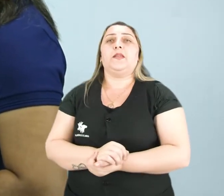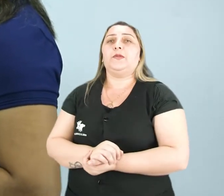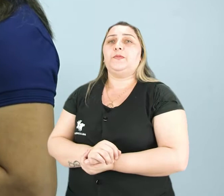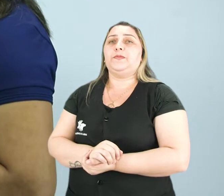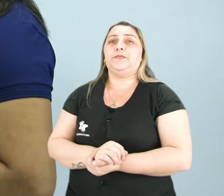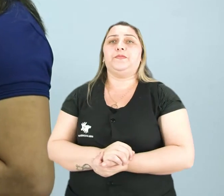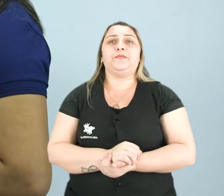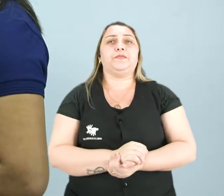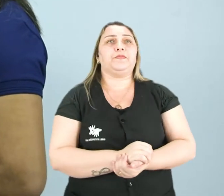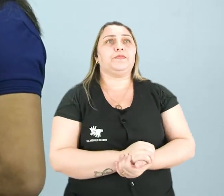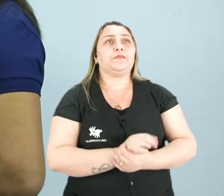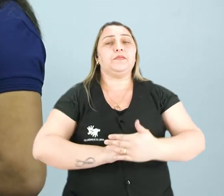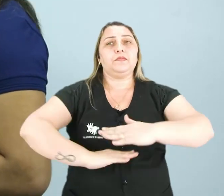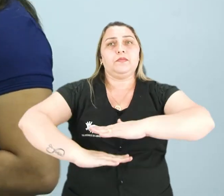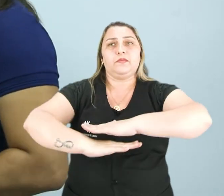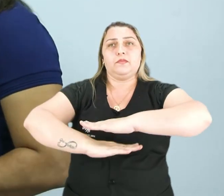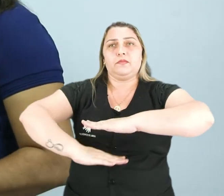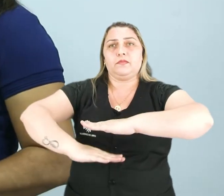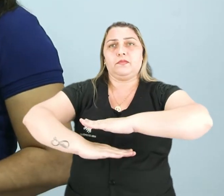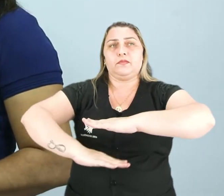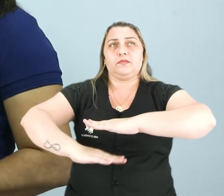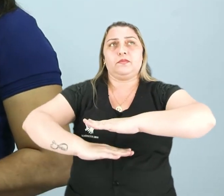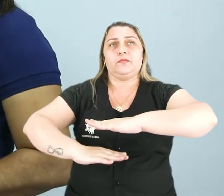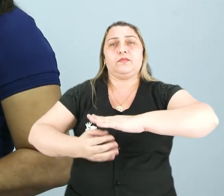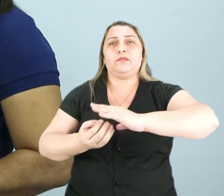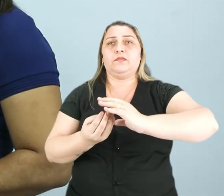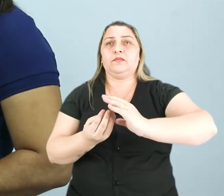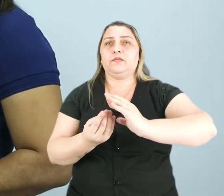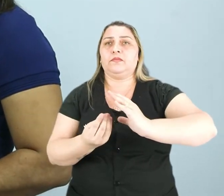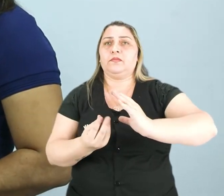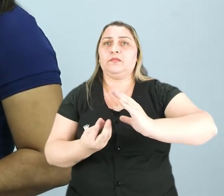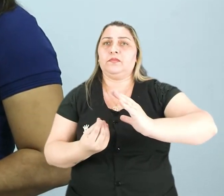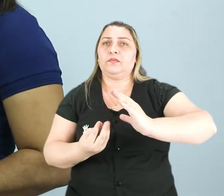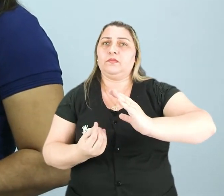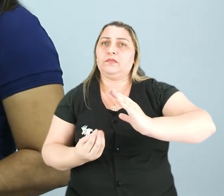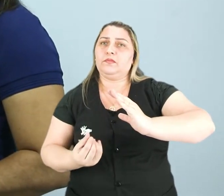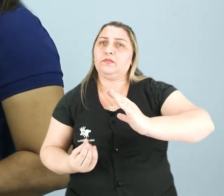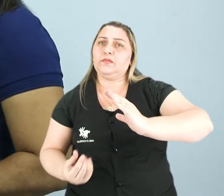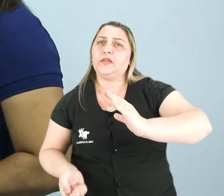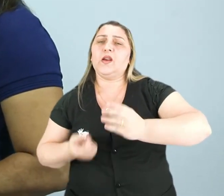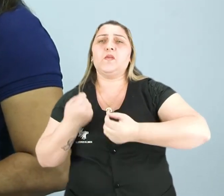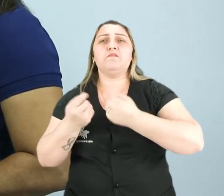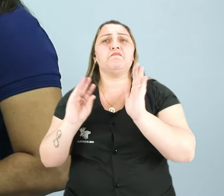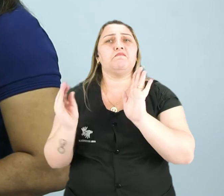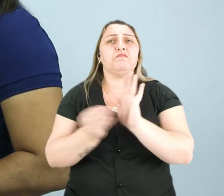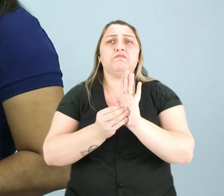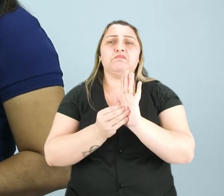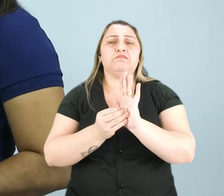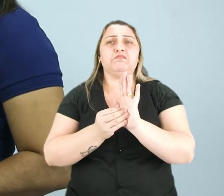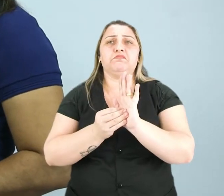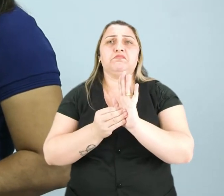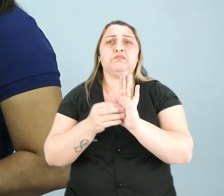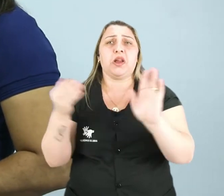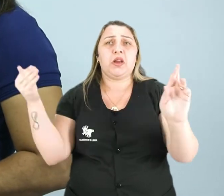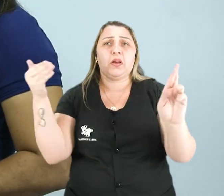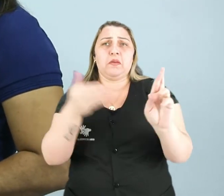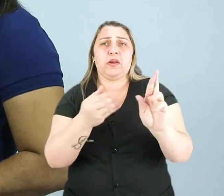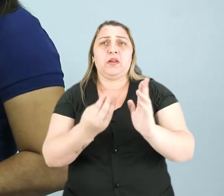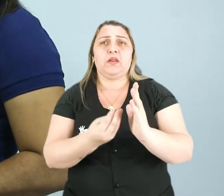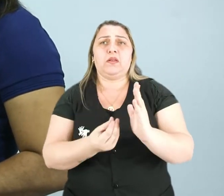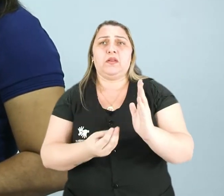Aqui, eu coloquei embaixo os decompositores. O que eu posso colocar aqui para representar